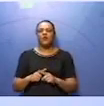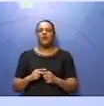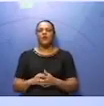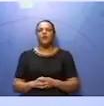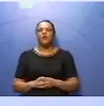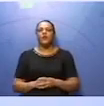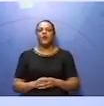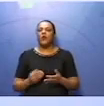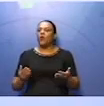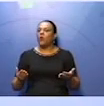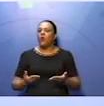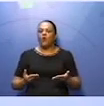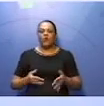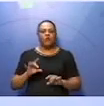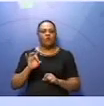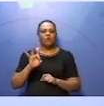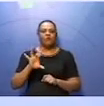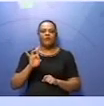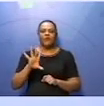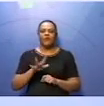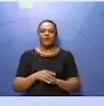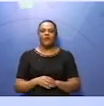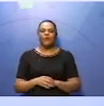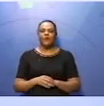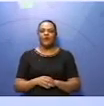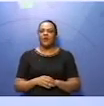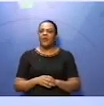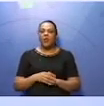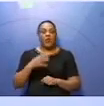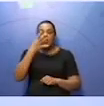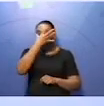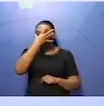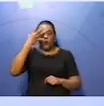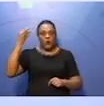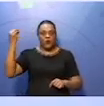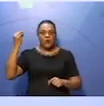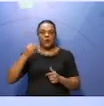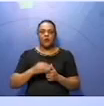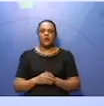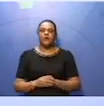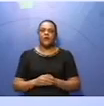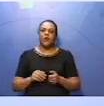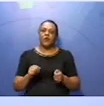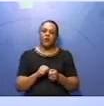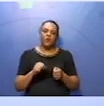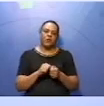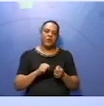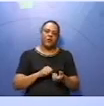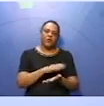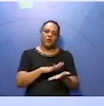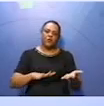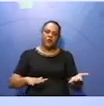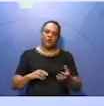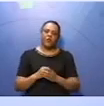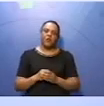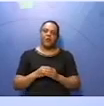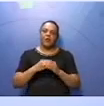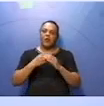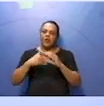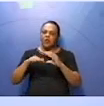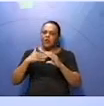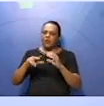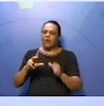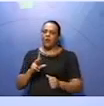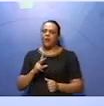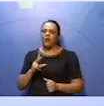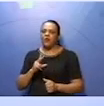Então, por hoje é só. Não se esqueçam de fazer as atividades, mandar no particular para